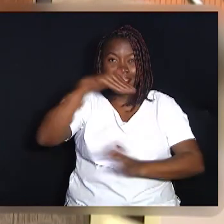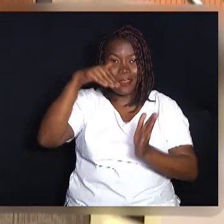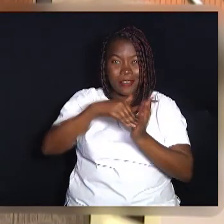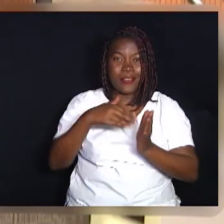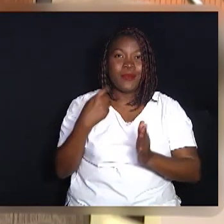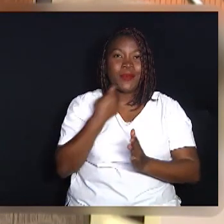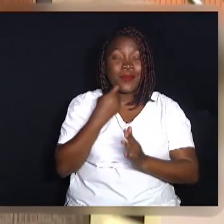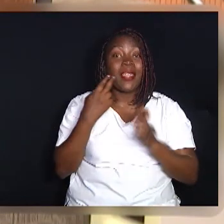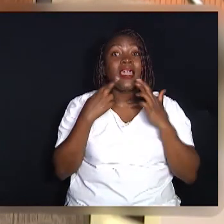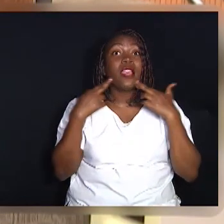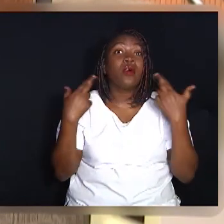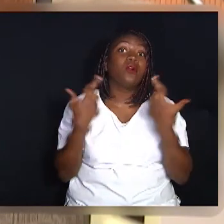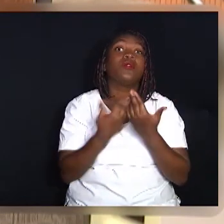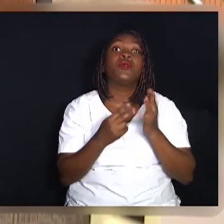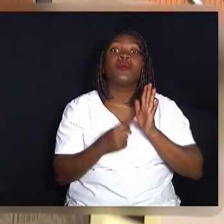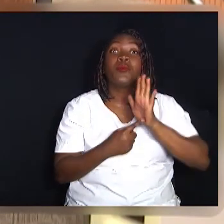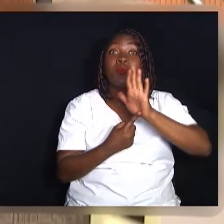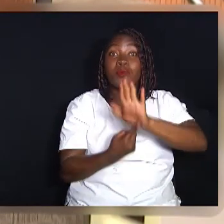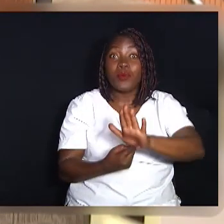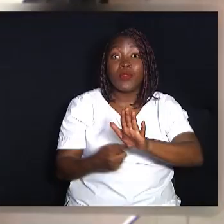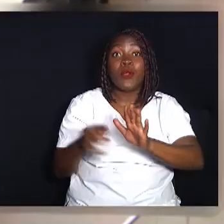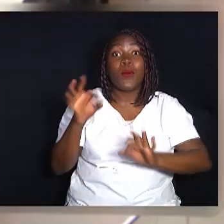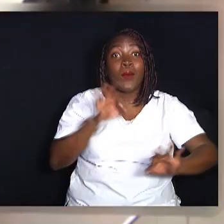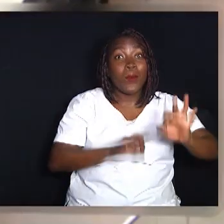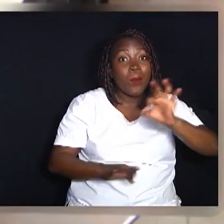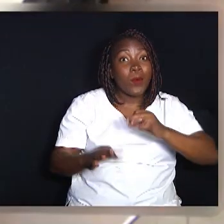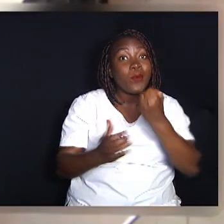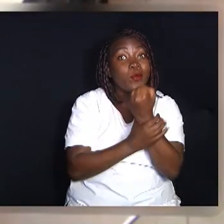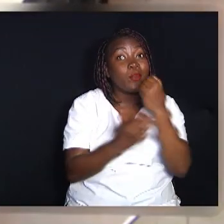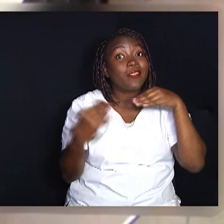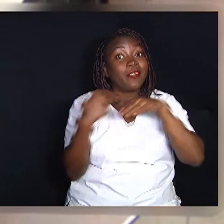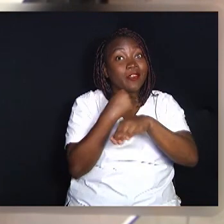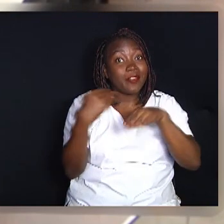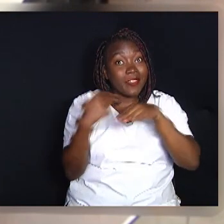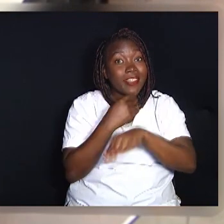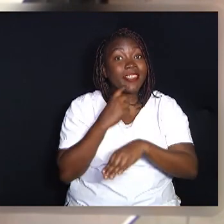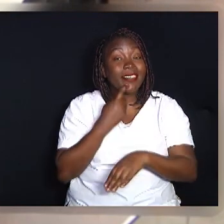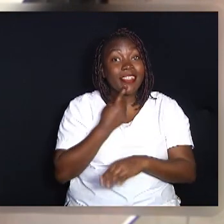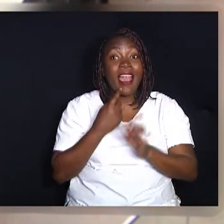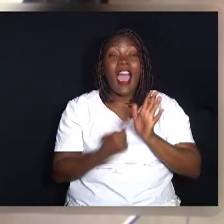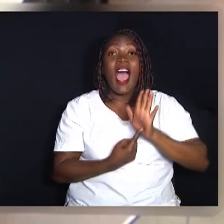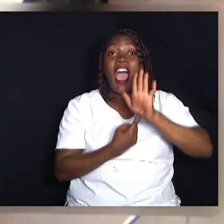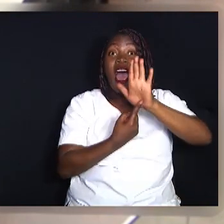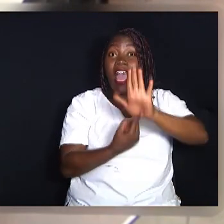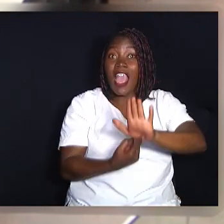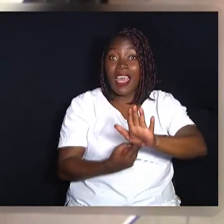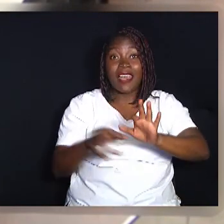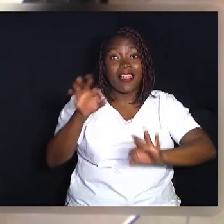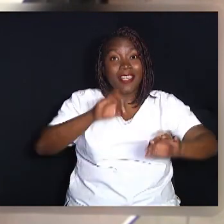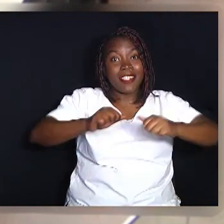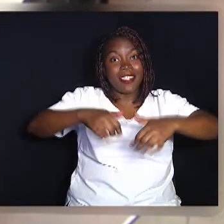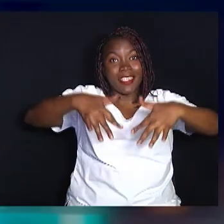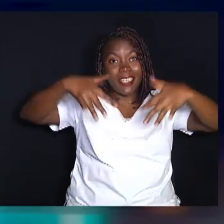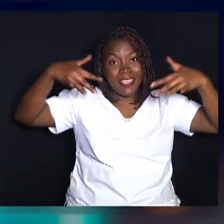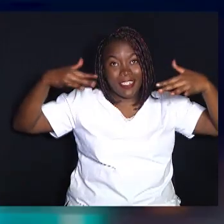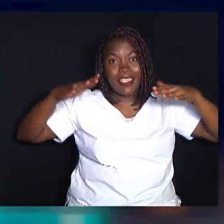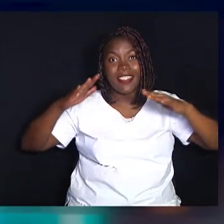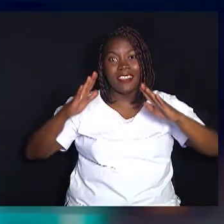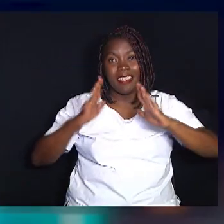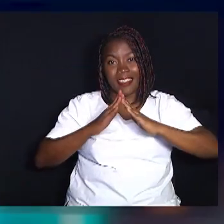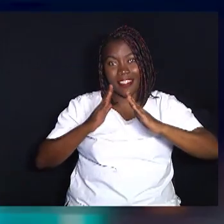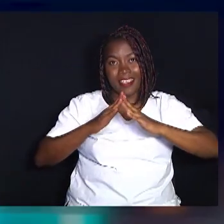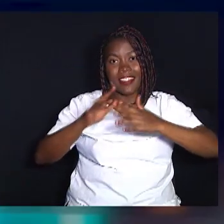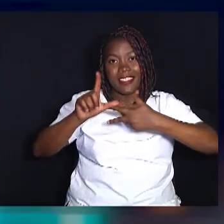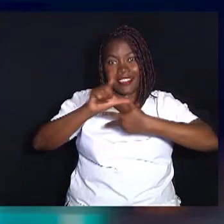apresentar o Plano de Segurança Viária de Campinas. A apresentação foi realizada no plenário da Casa de Leis. O